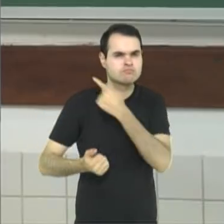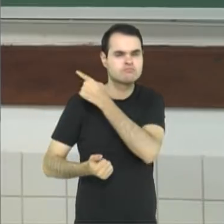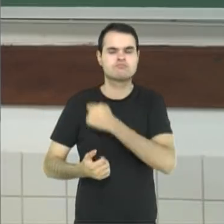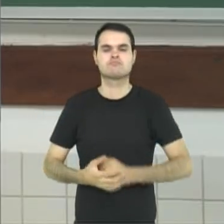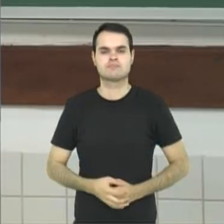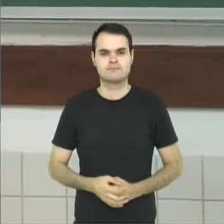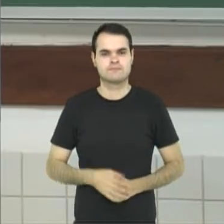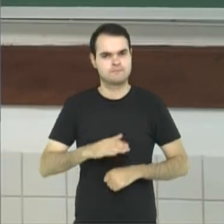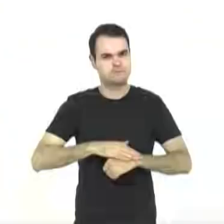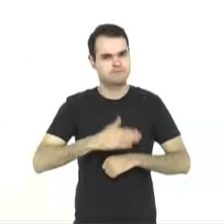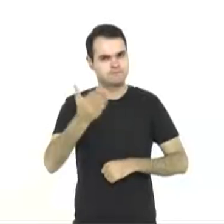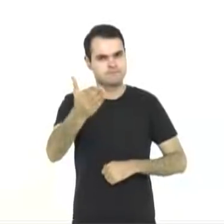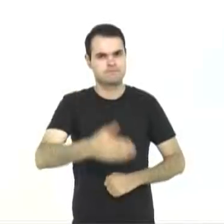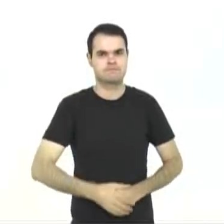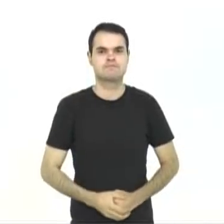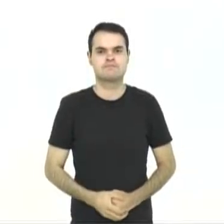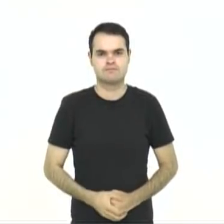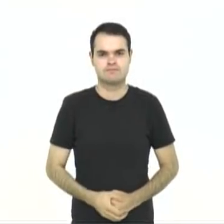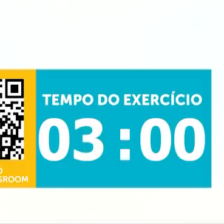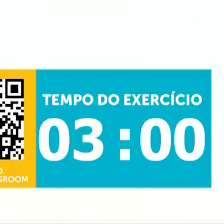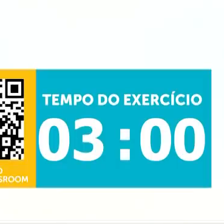esse exercício.